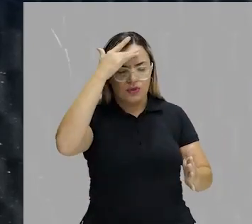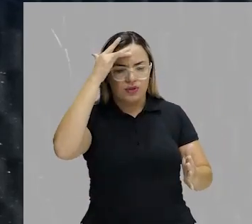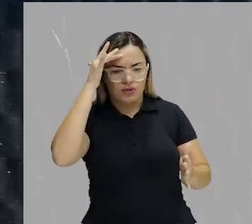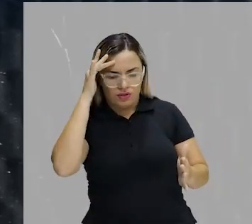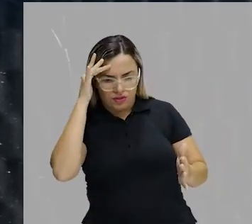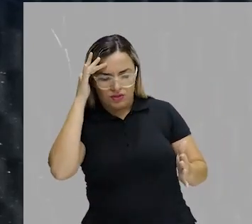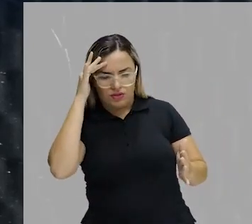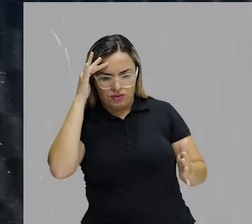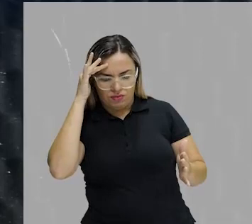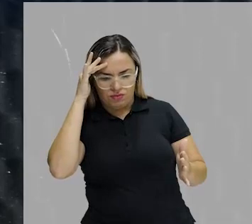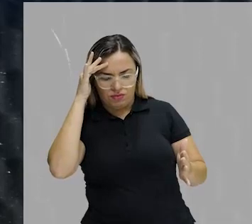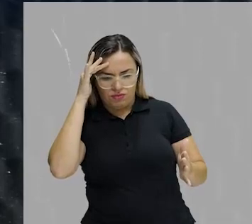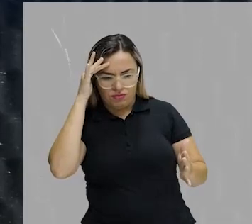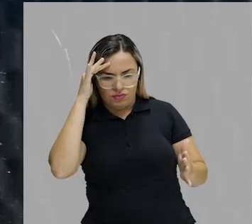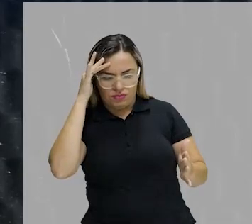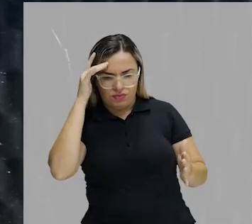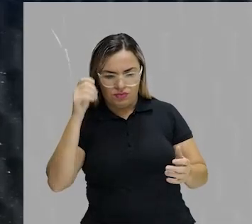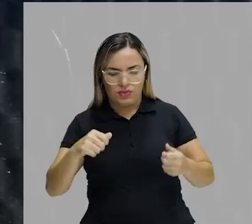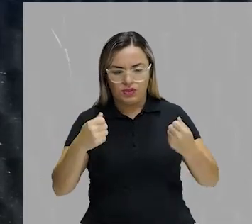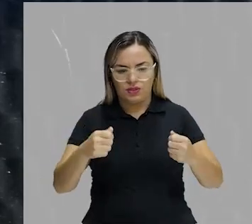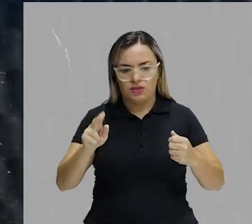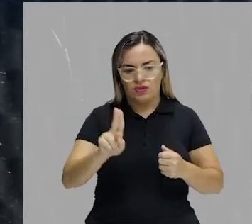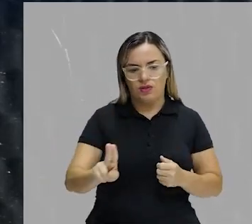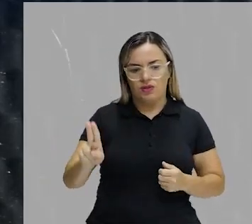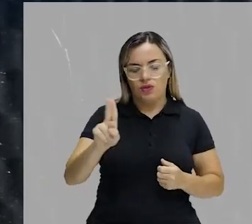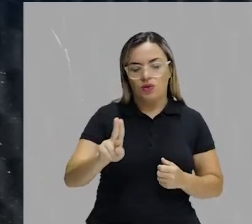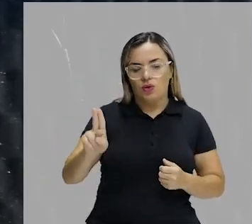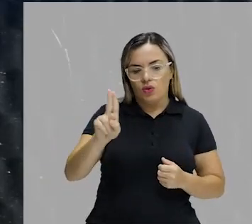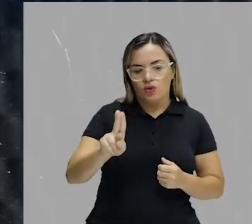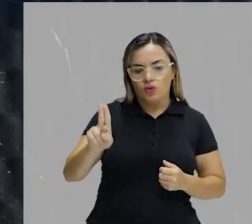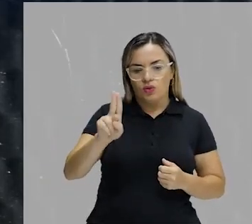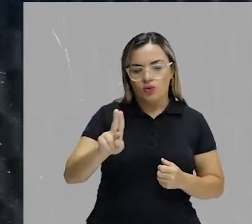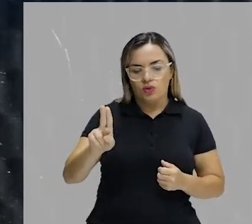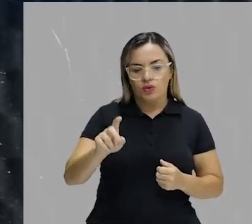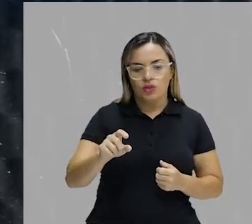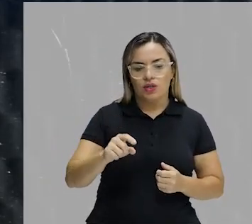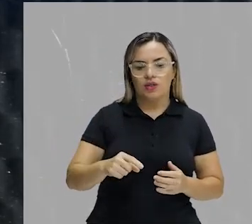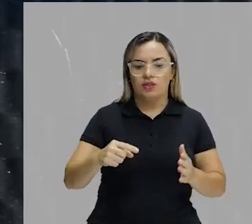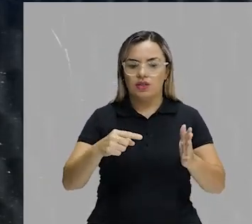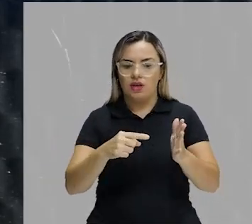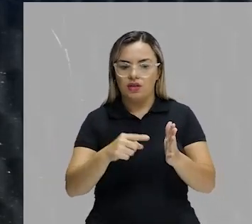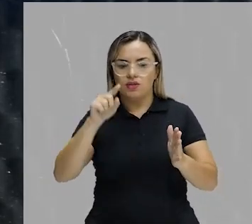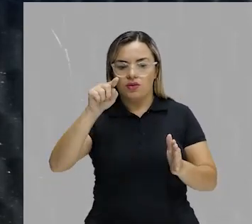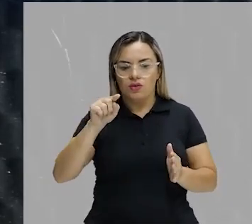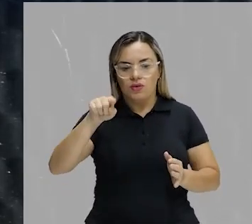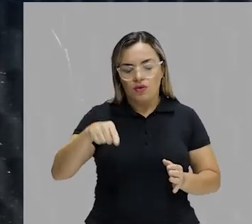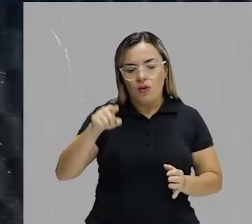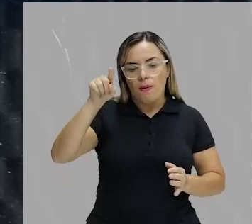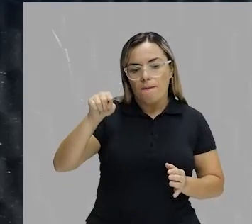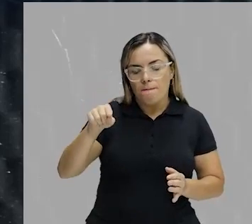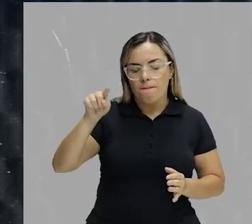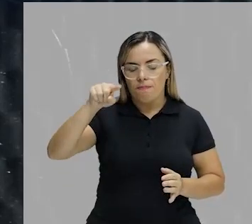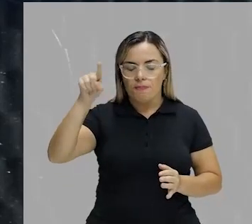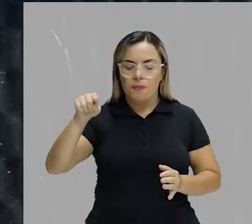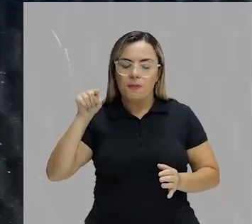se admirando, se ele está me perguntando. Por quê? Porque às vezes as pessoas não colocam a pontuação, aí você não tem como entender, certo?